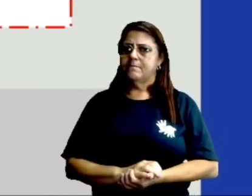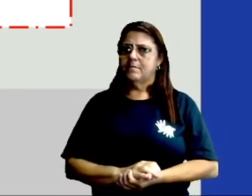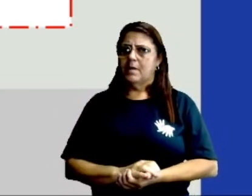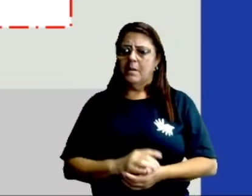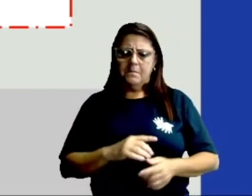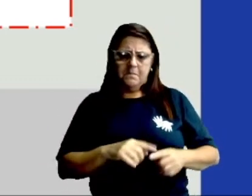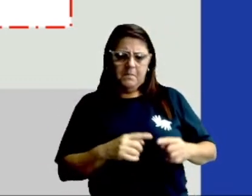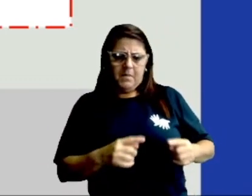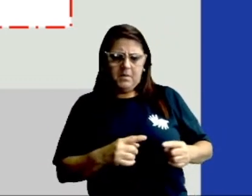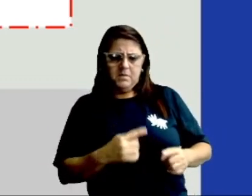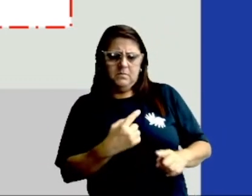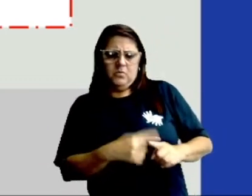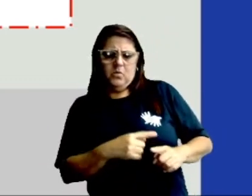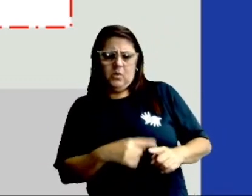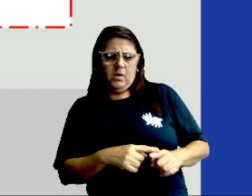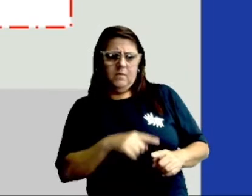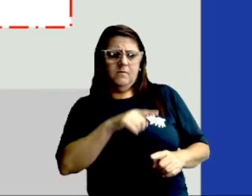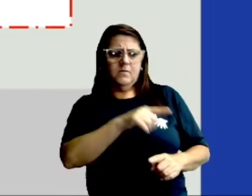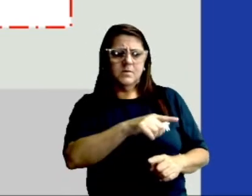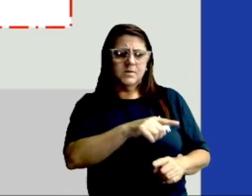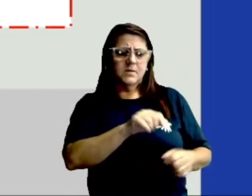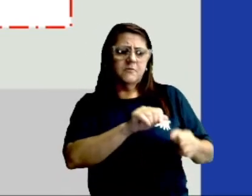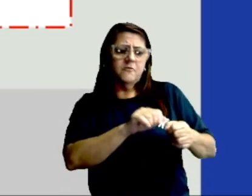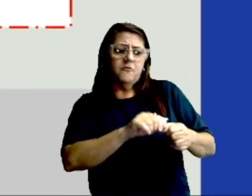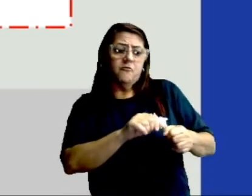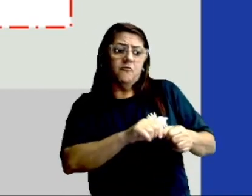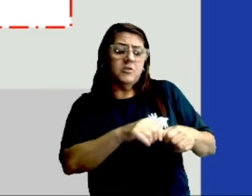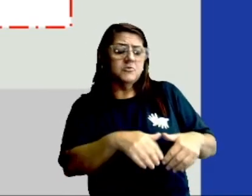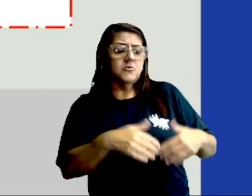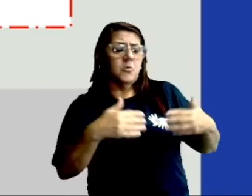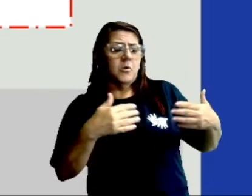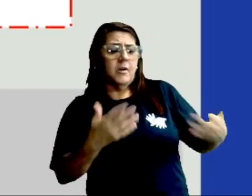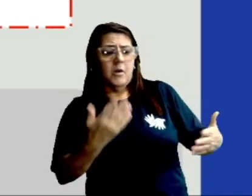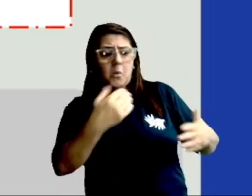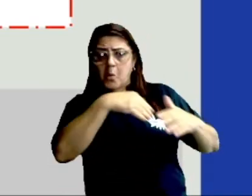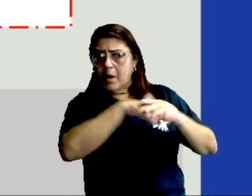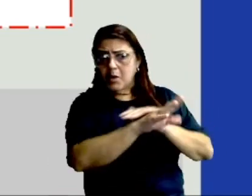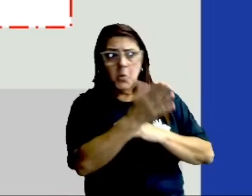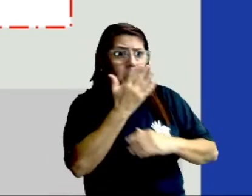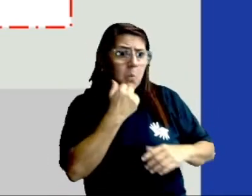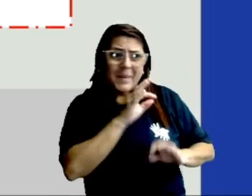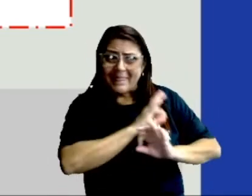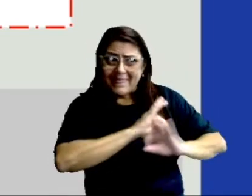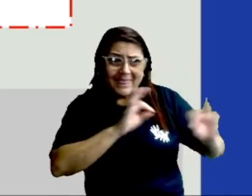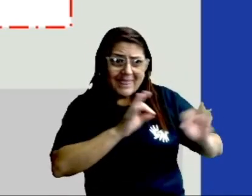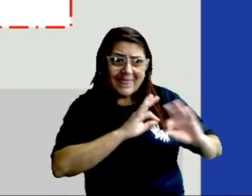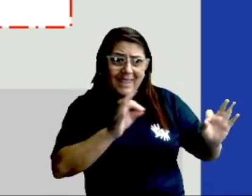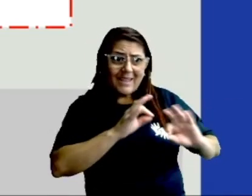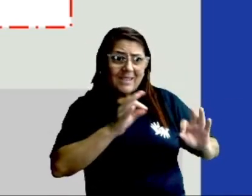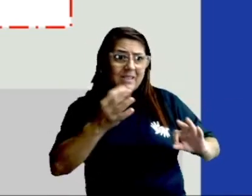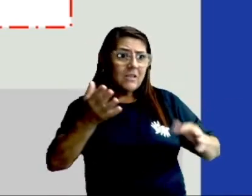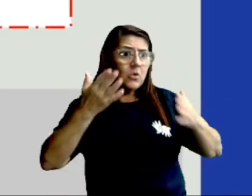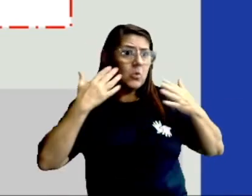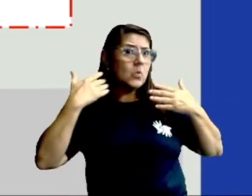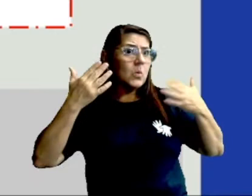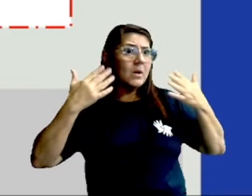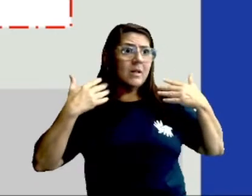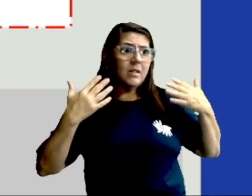Mas por quê? O que fez durante o verão? Por acaso não se lembrou de guardar comida para o inverno?